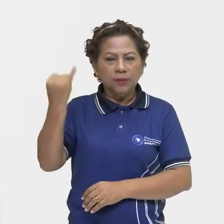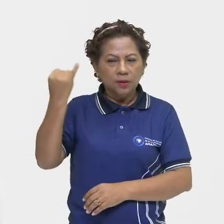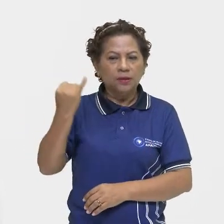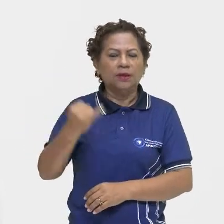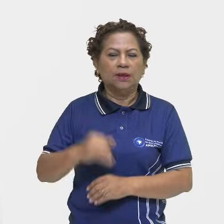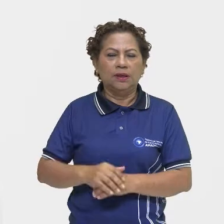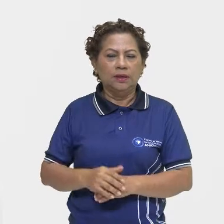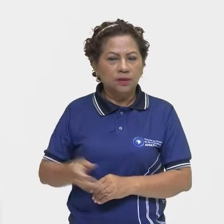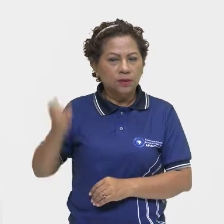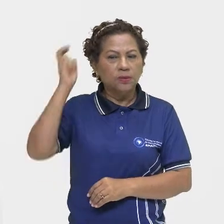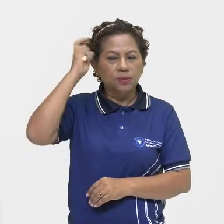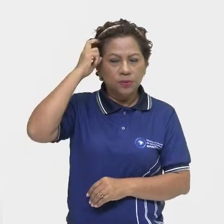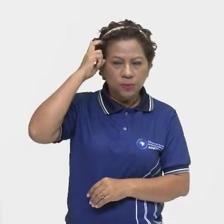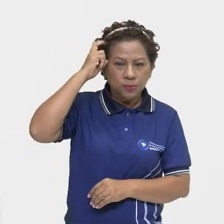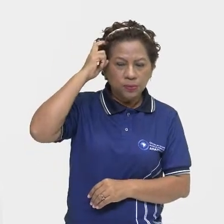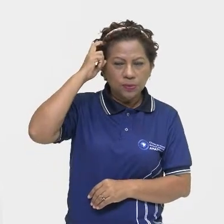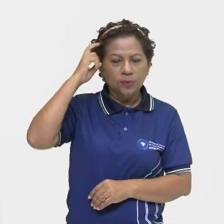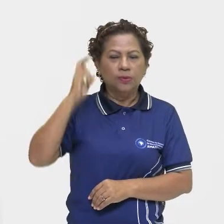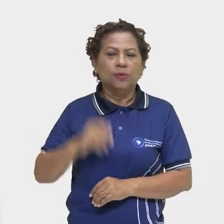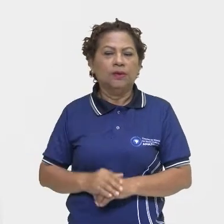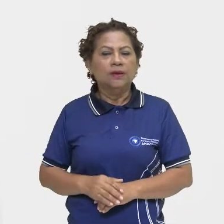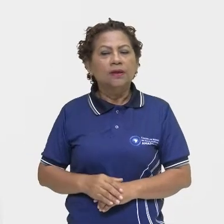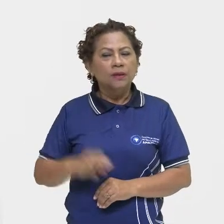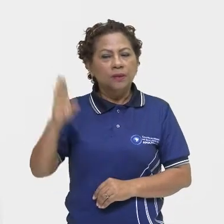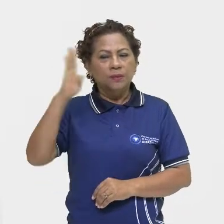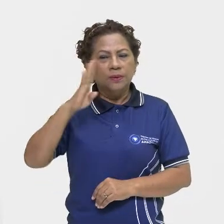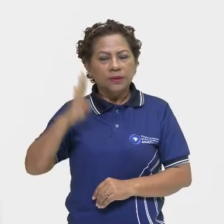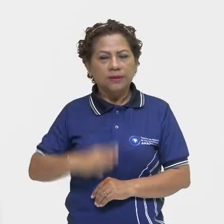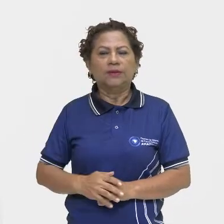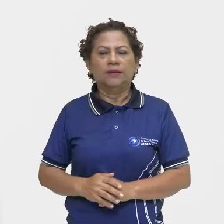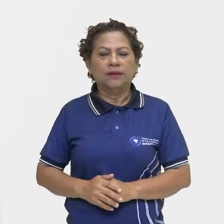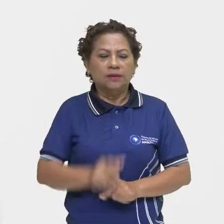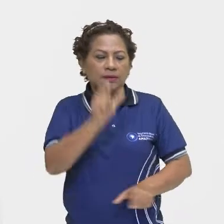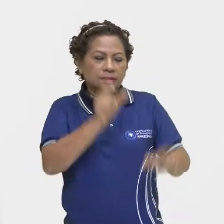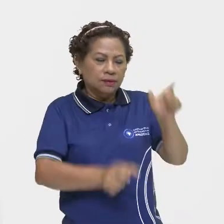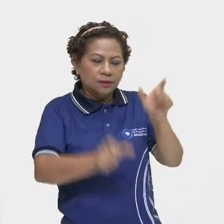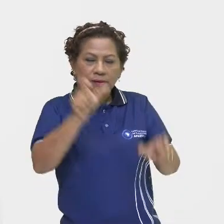da sociedade brasileira, dos cidadãos com os traços